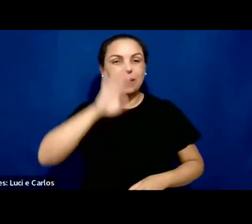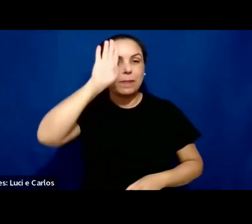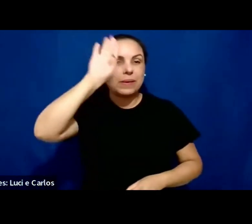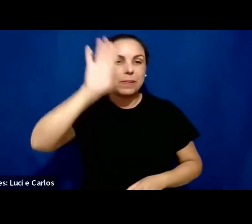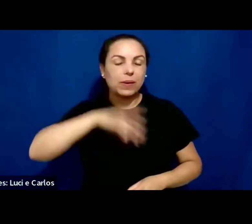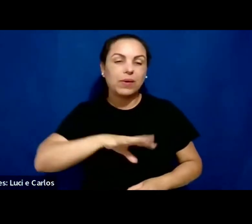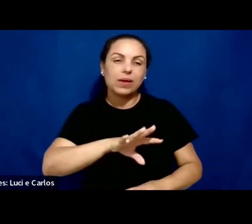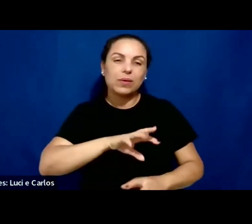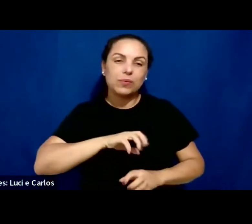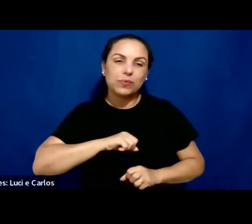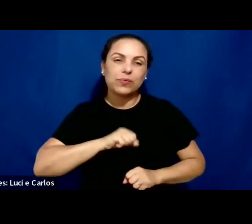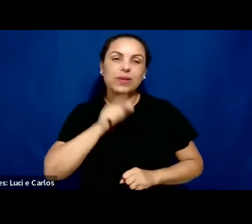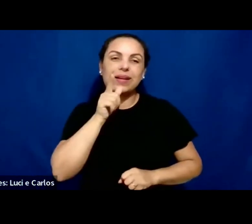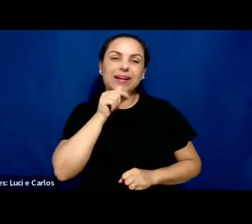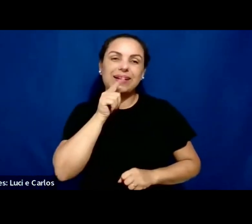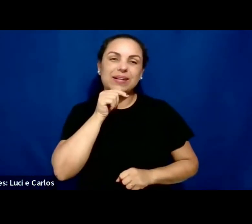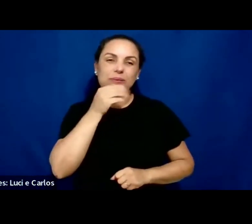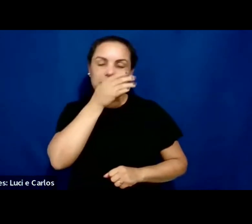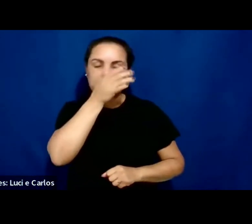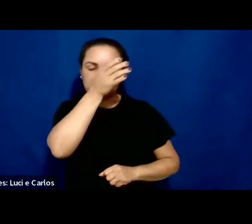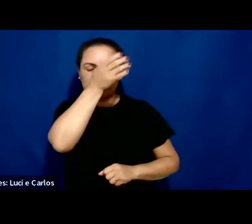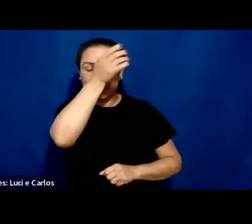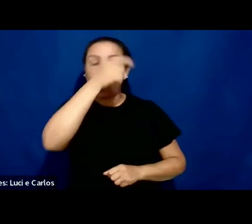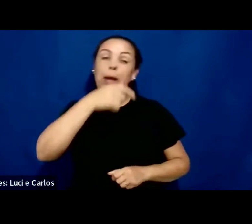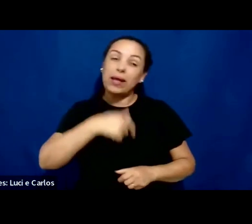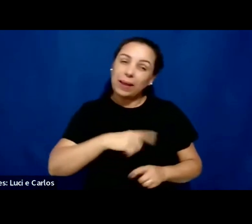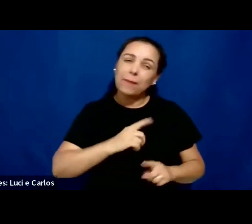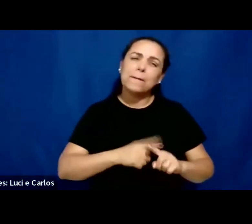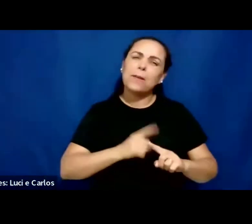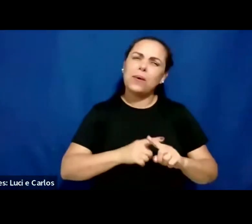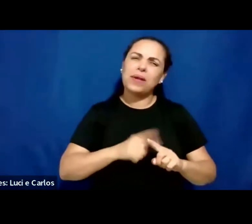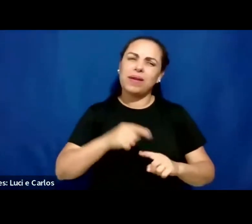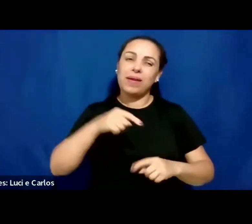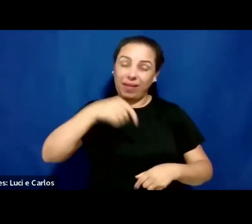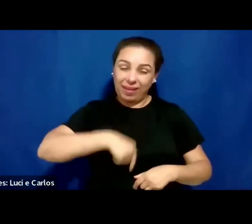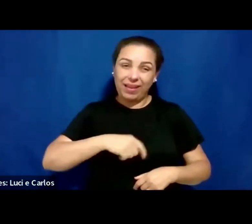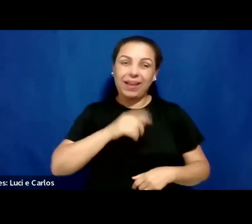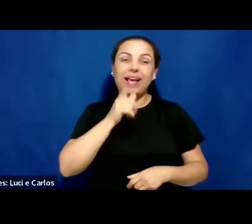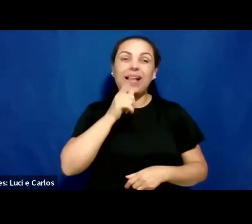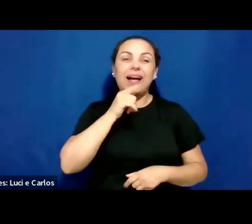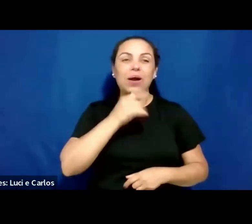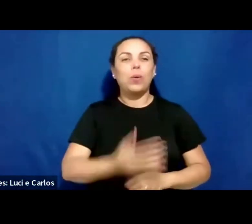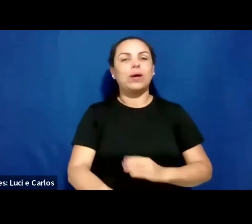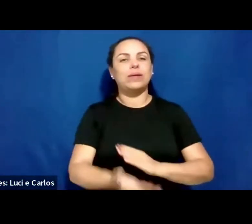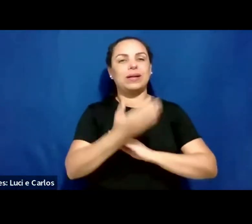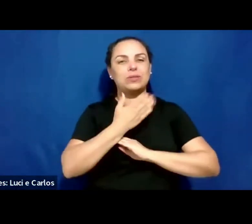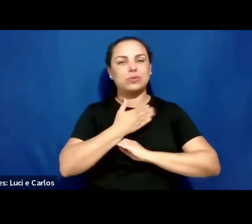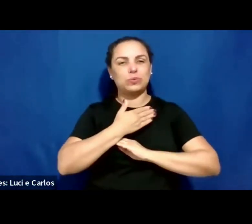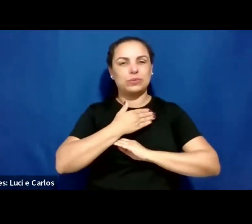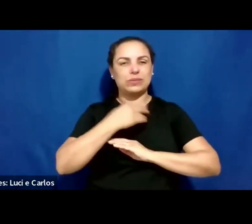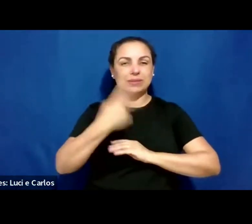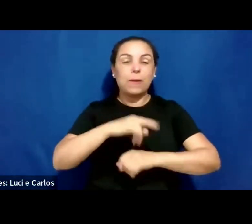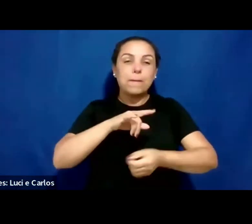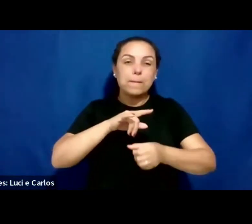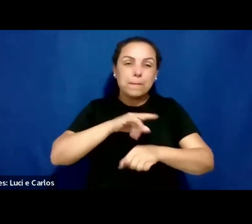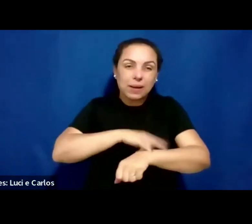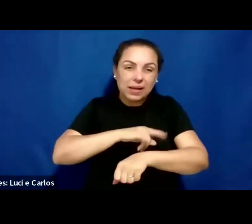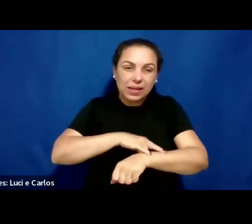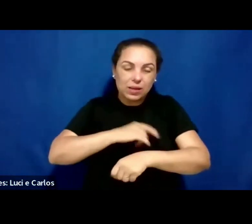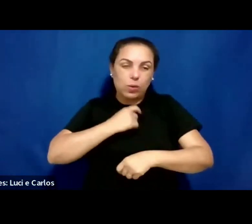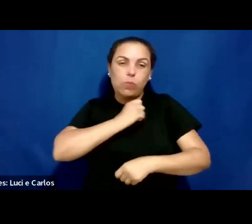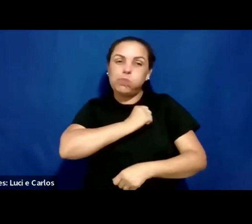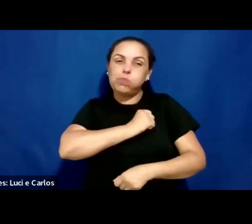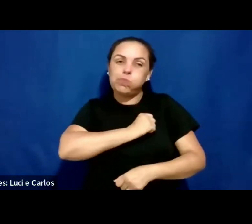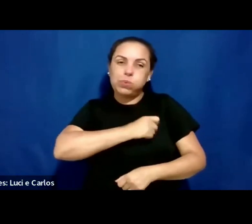que determina a consistência do bolo fecal. Você está entendendo